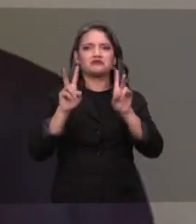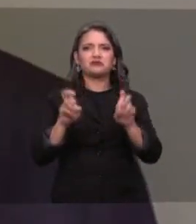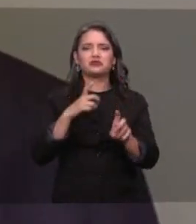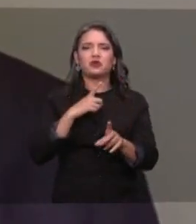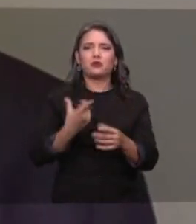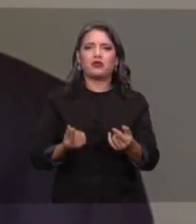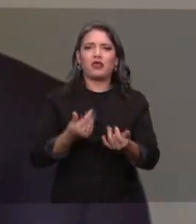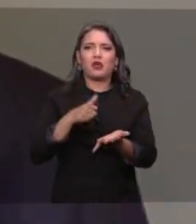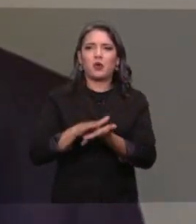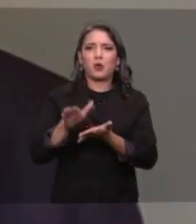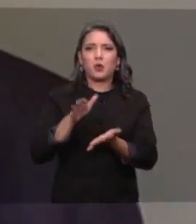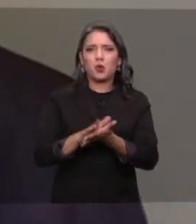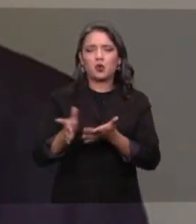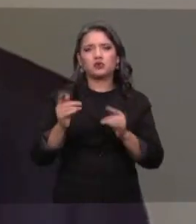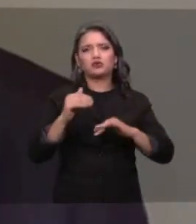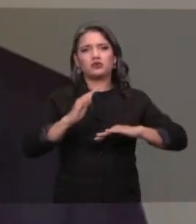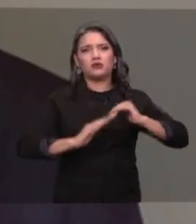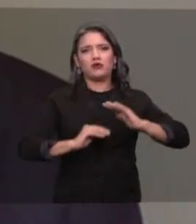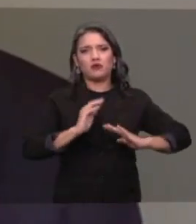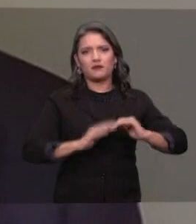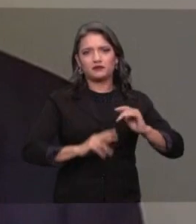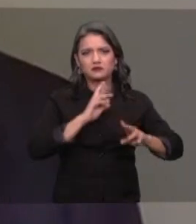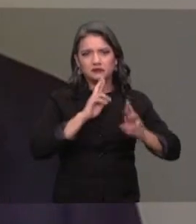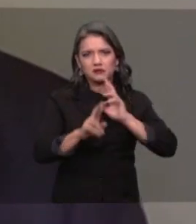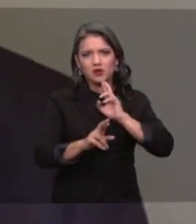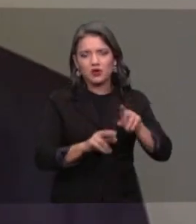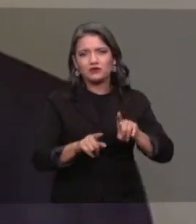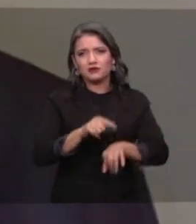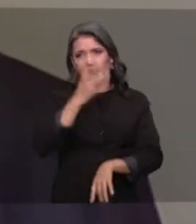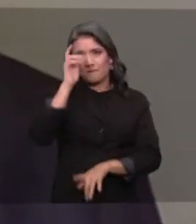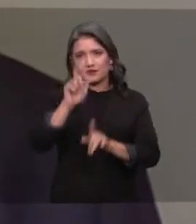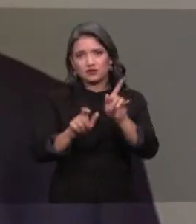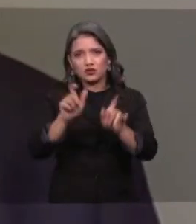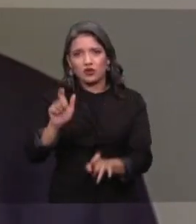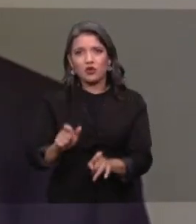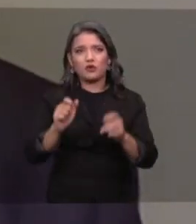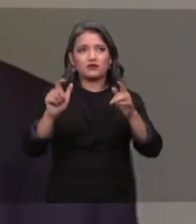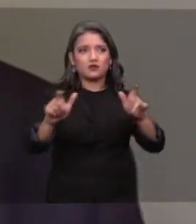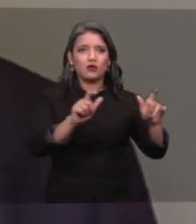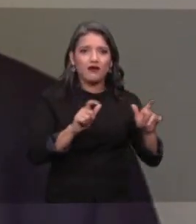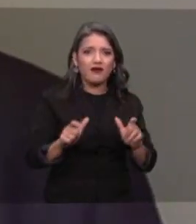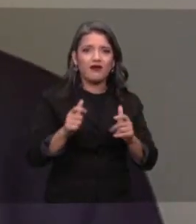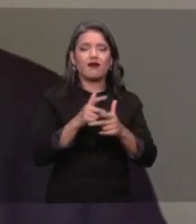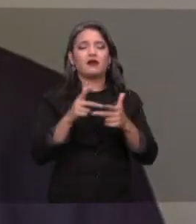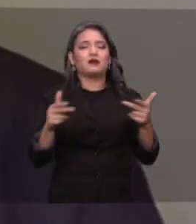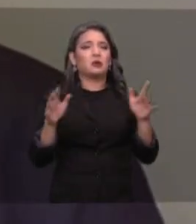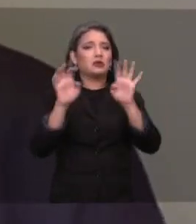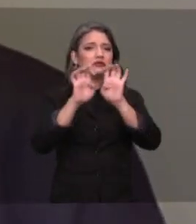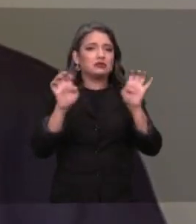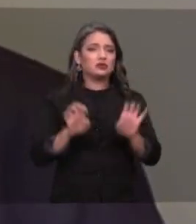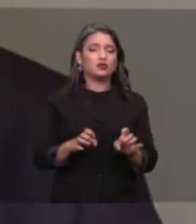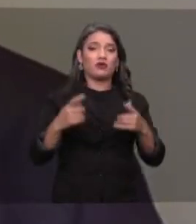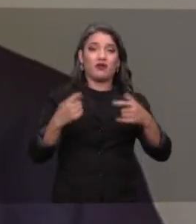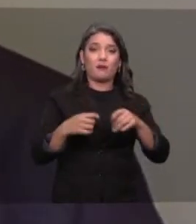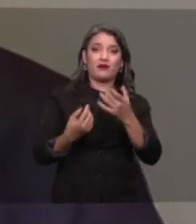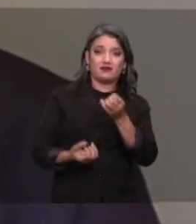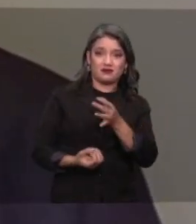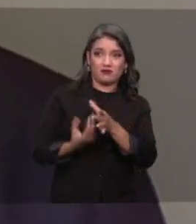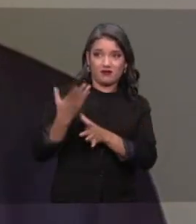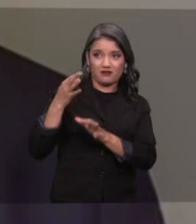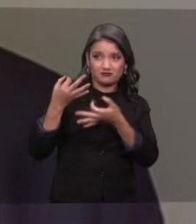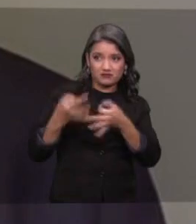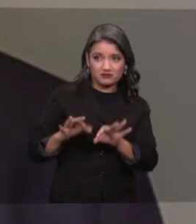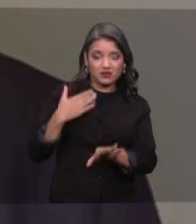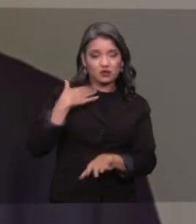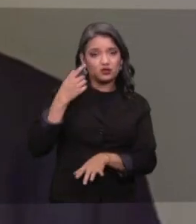à produtividade e recursos físicos e humanos necessários para a implementação da referida